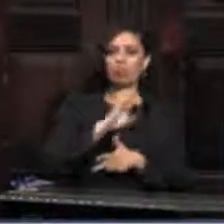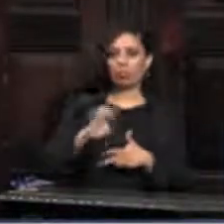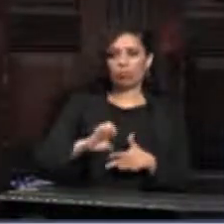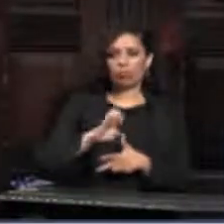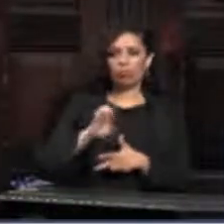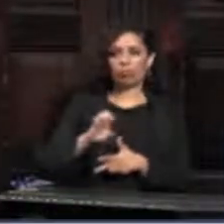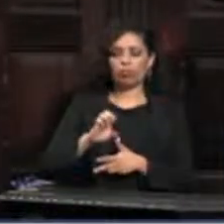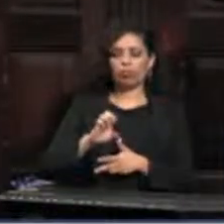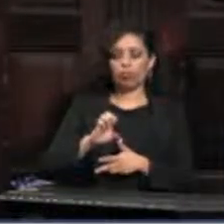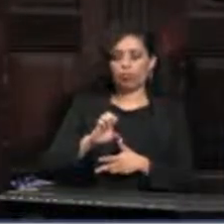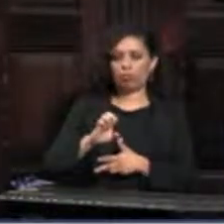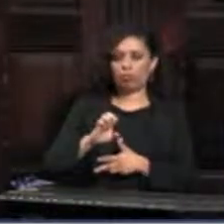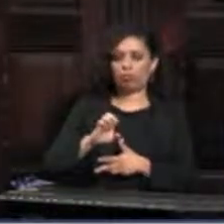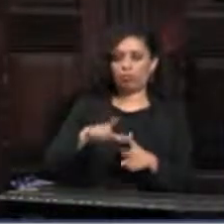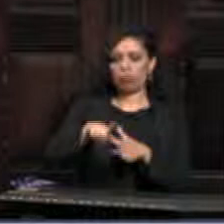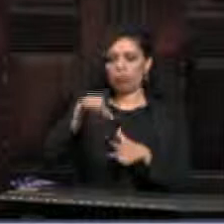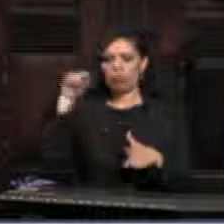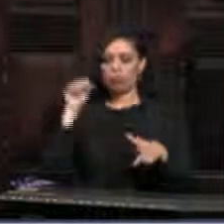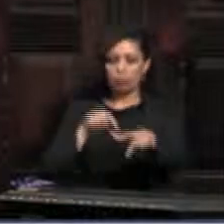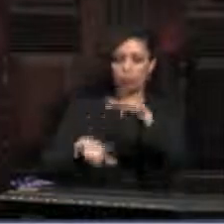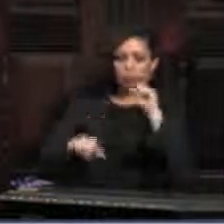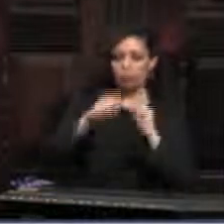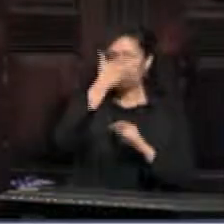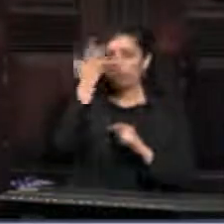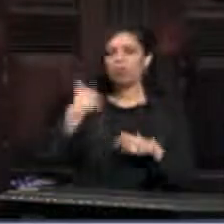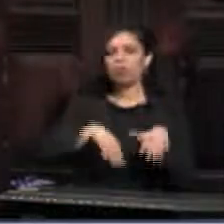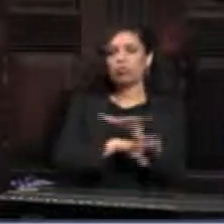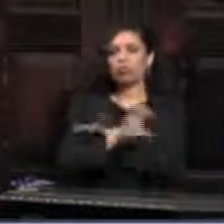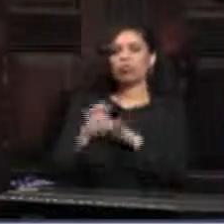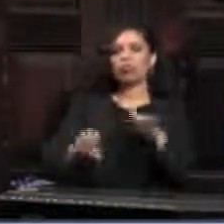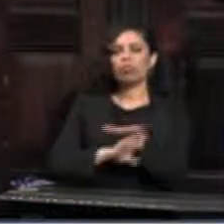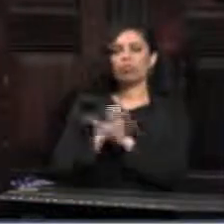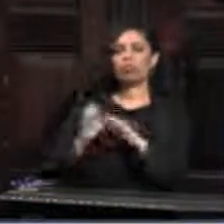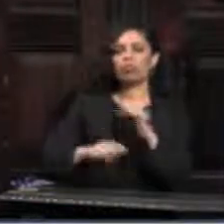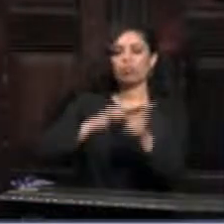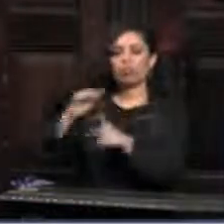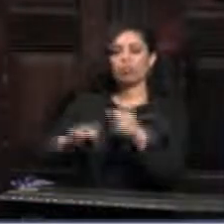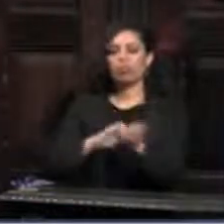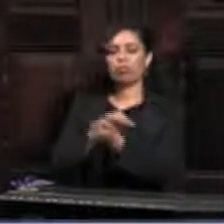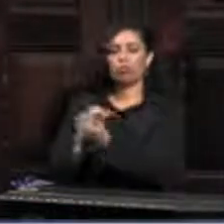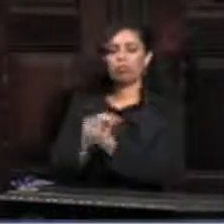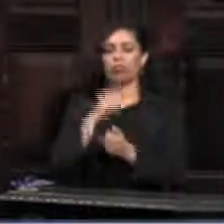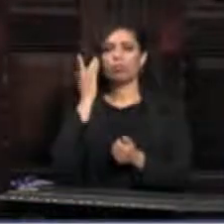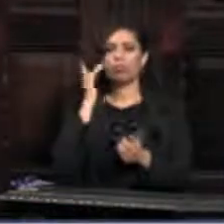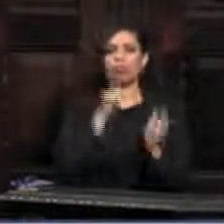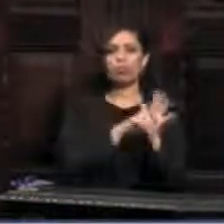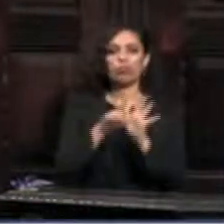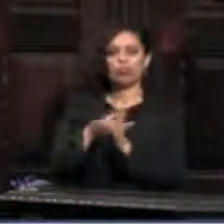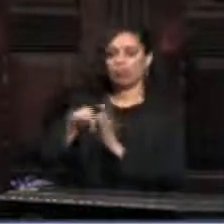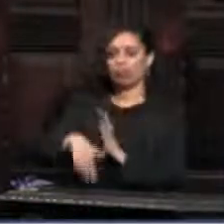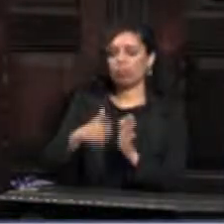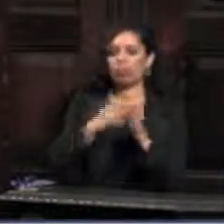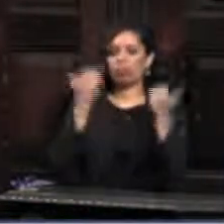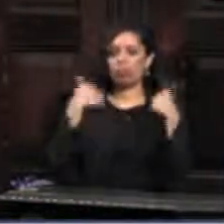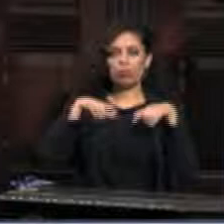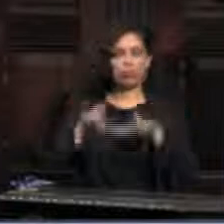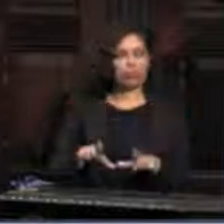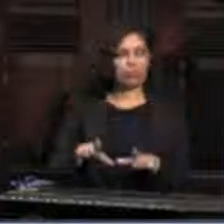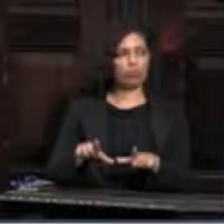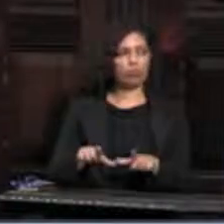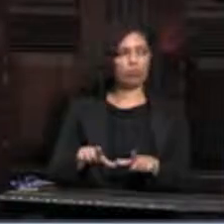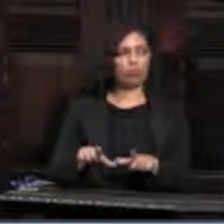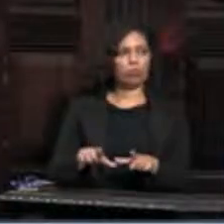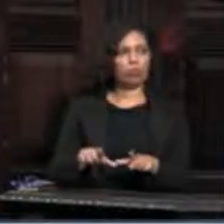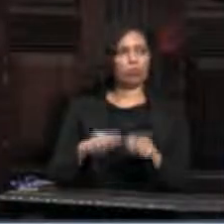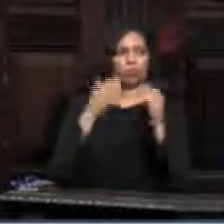na condução dessas nomeações. Eu tenho certeza absoluta que esse projeto, sendo aprovado aqui na Assembleia Legislativa,